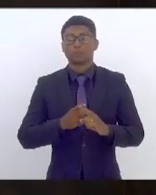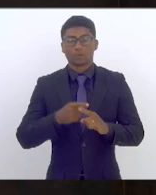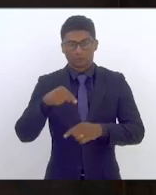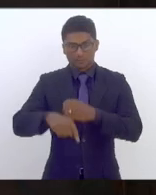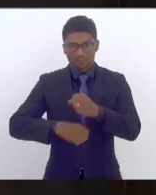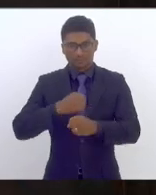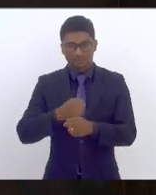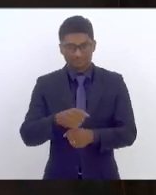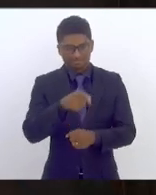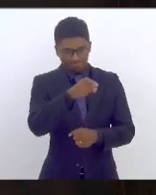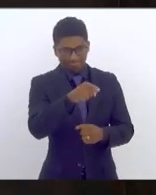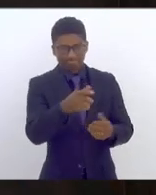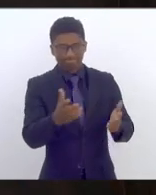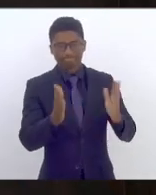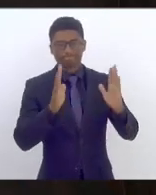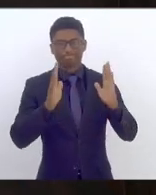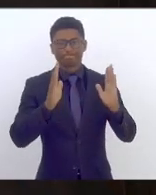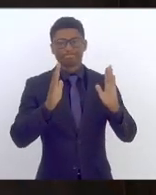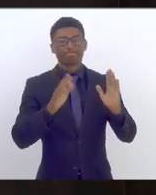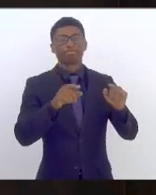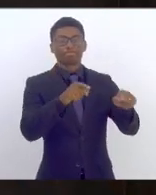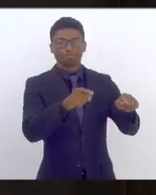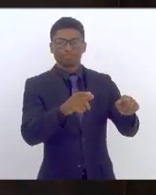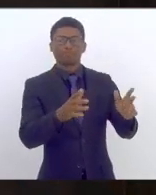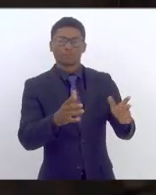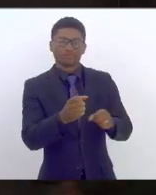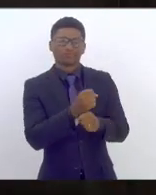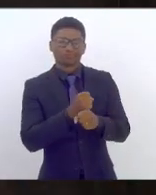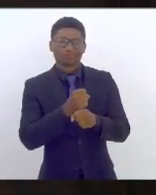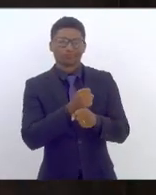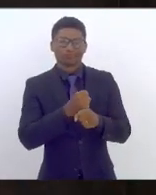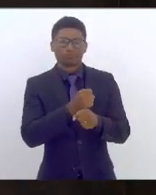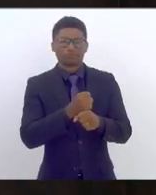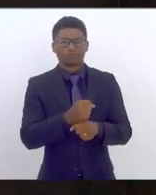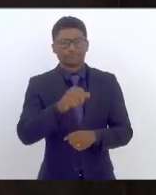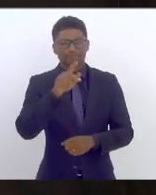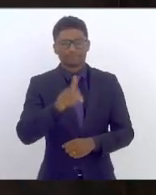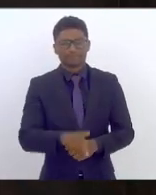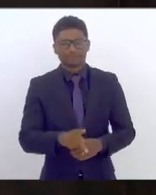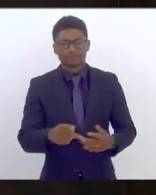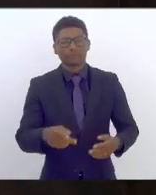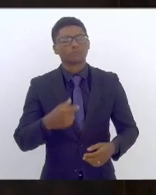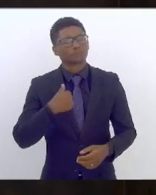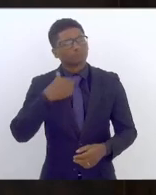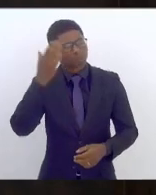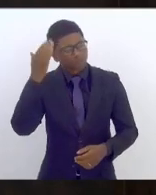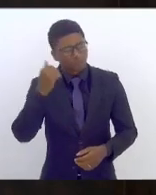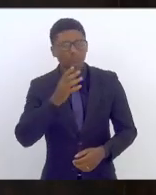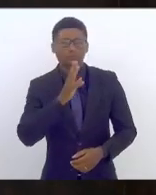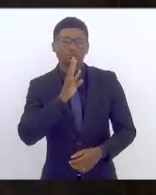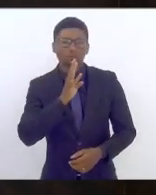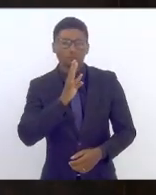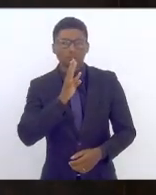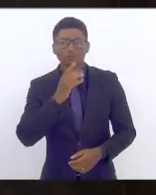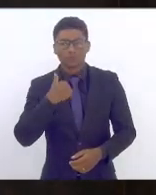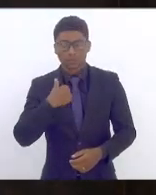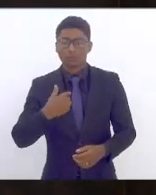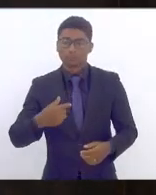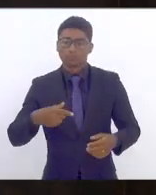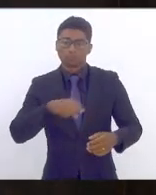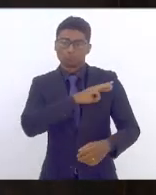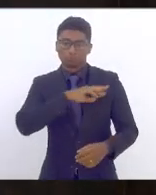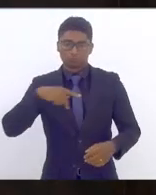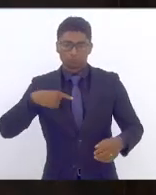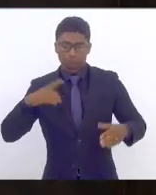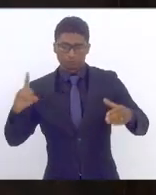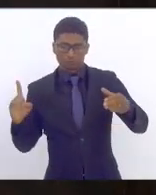Senhor que exerceu durante bons anos essa presidência e eu tenho conhecimento falo aqui não só com um membro do Ministério Público eu